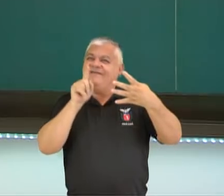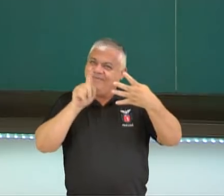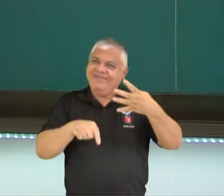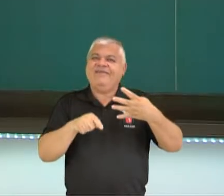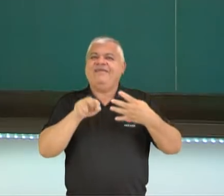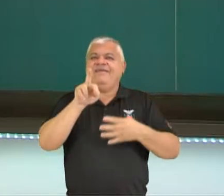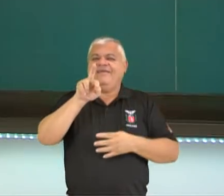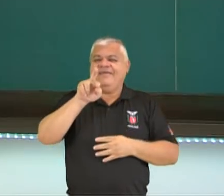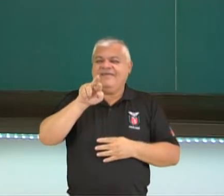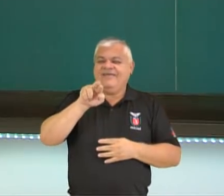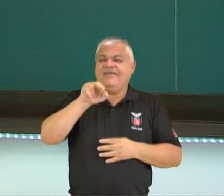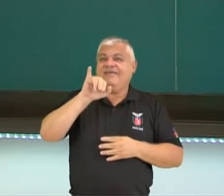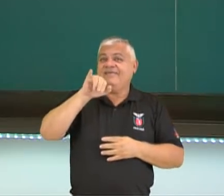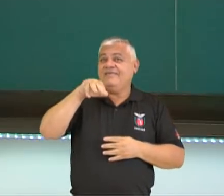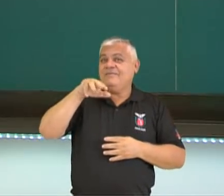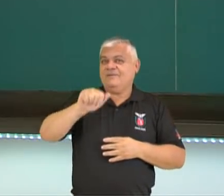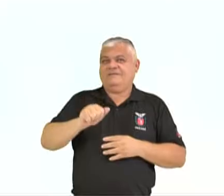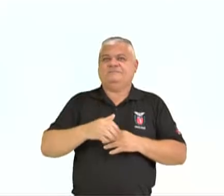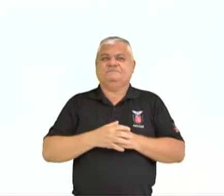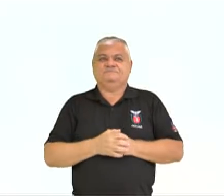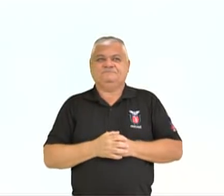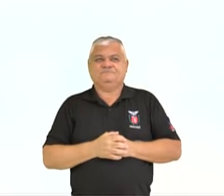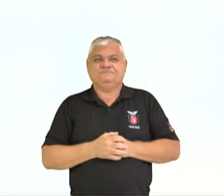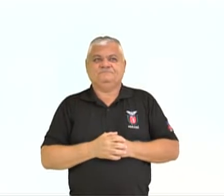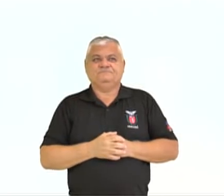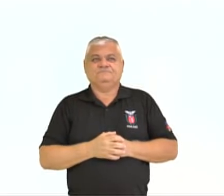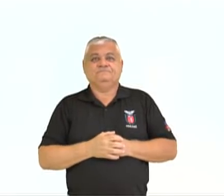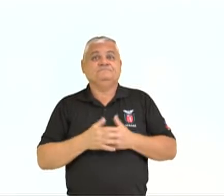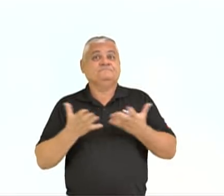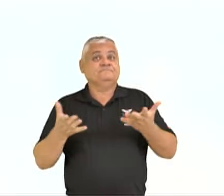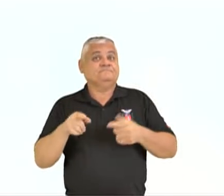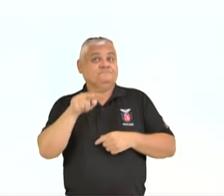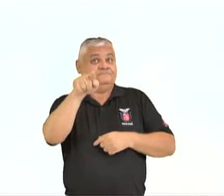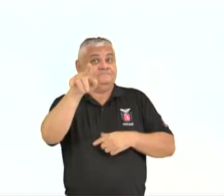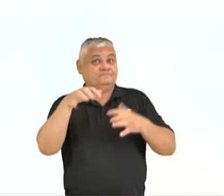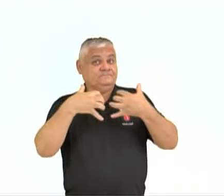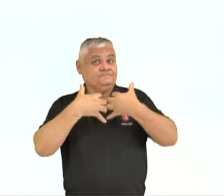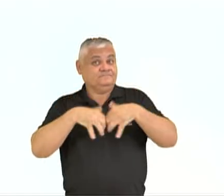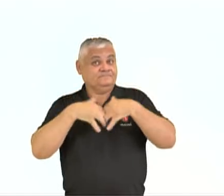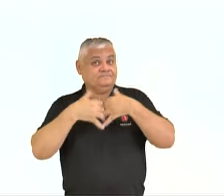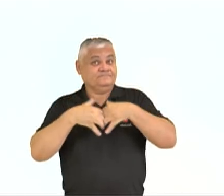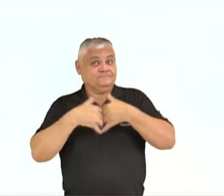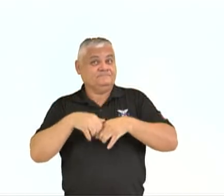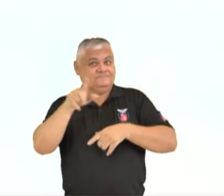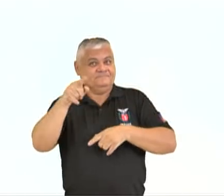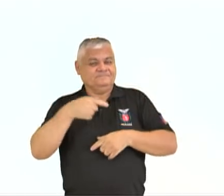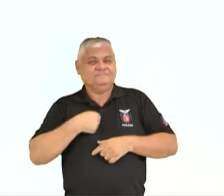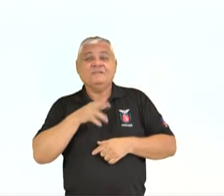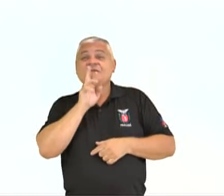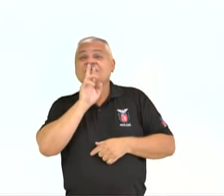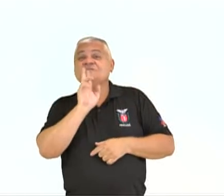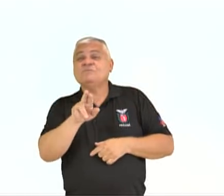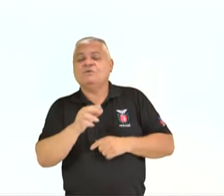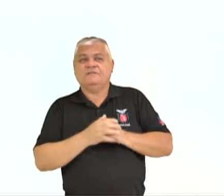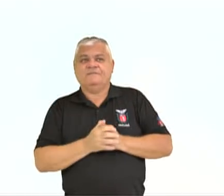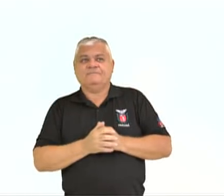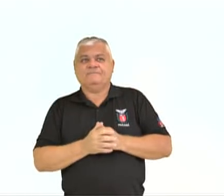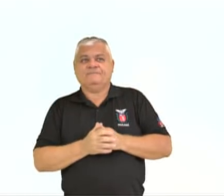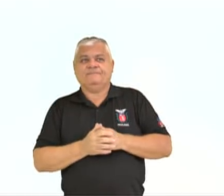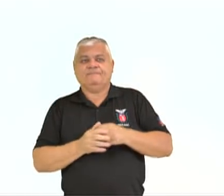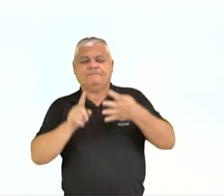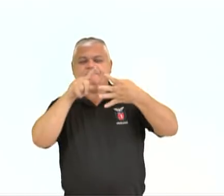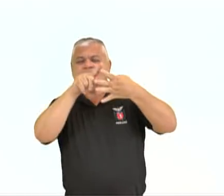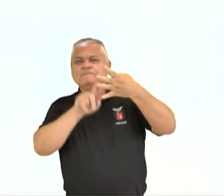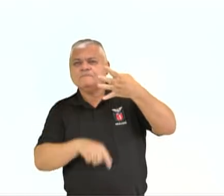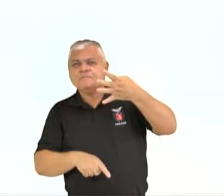uma rima e foi esse pessoal em quais dos fragmentos abaixo as